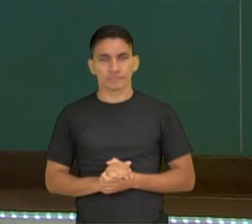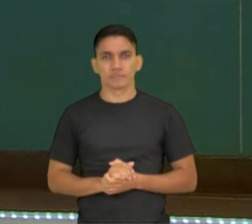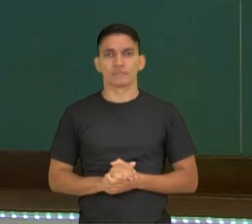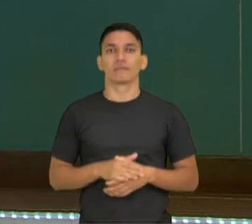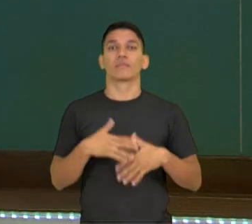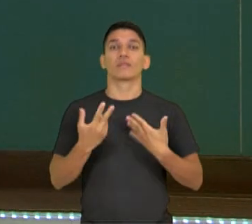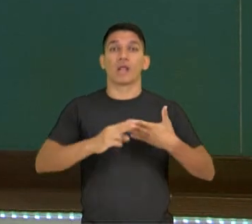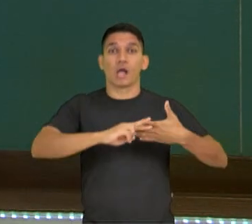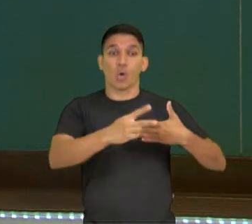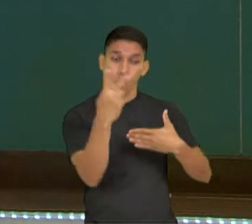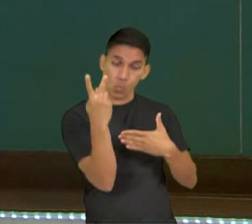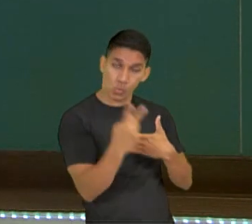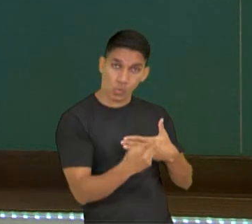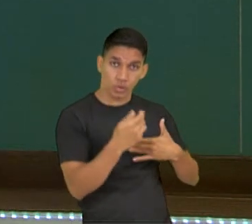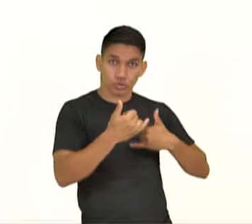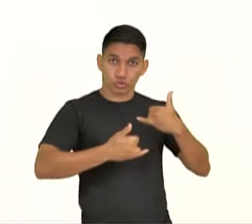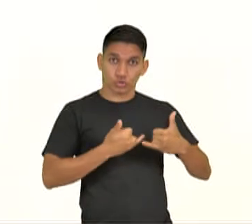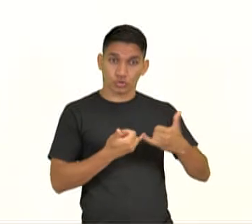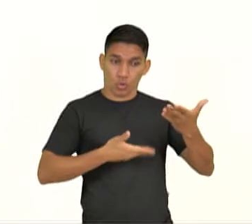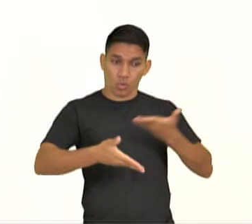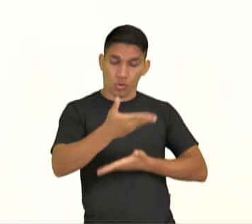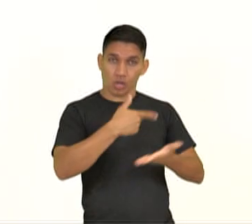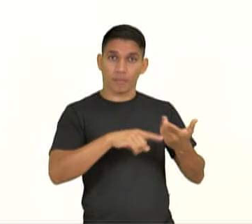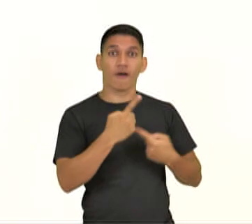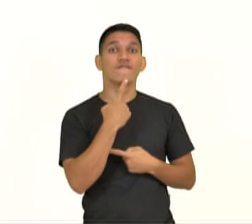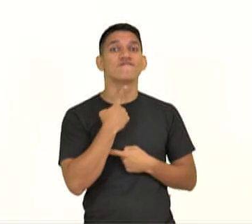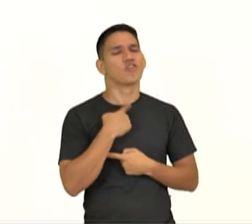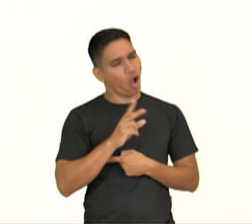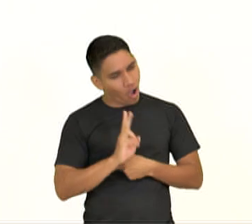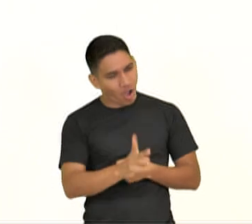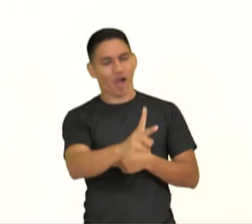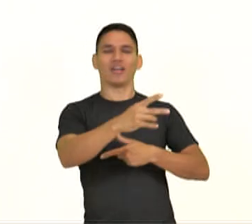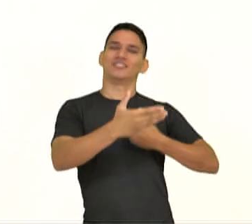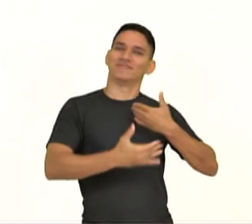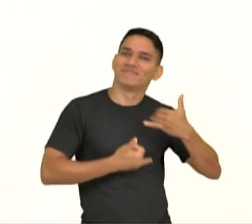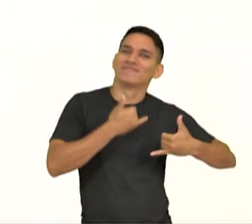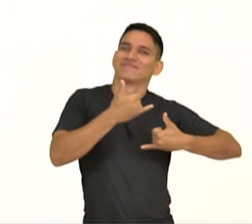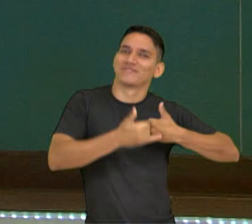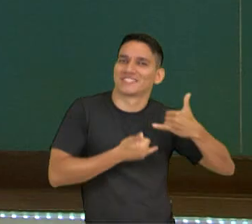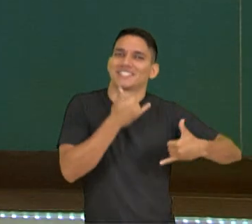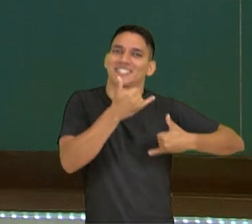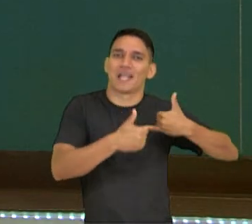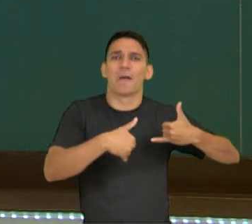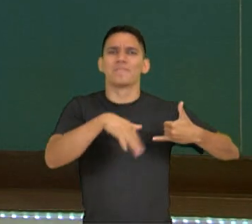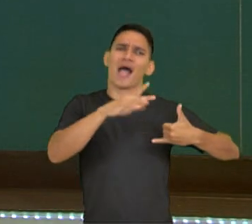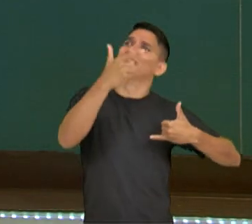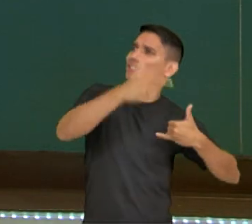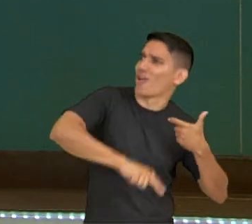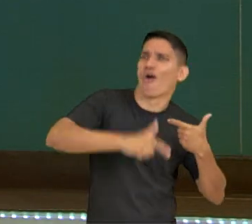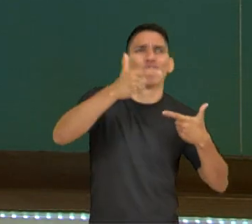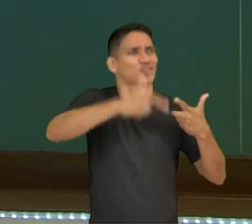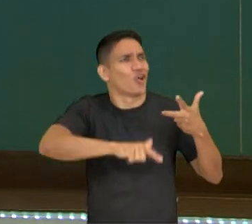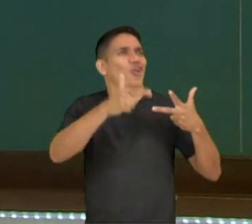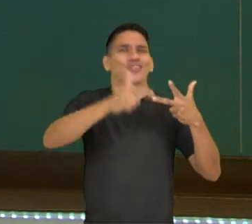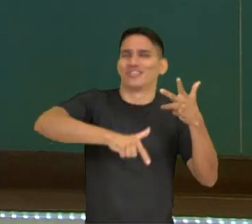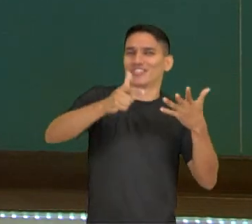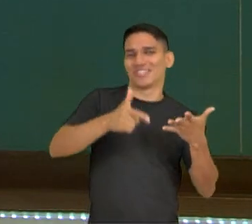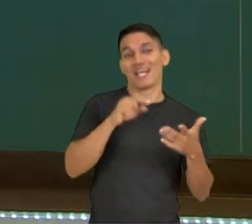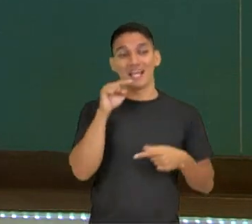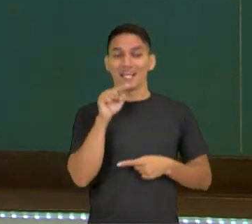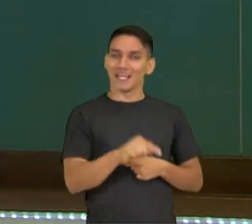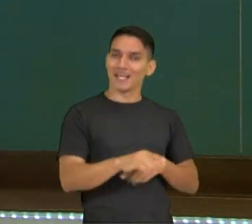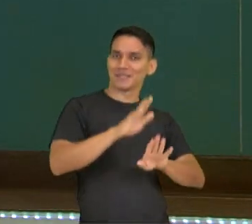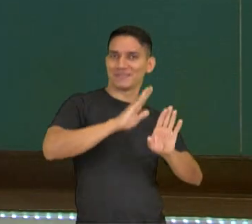consequência aqui nos jogos cooperativos é a vontade de continuar jogando, você quer continuar jogando, você quer jogar mais, vamos fazer de novo, né? Então essa é